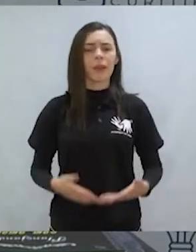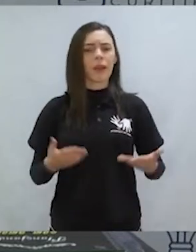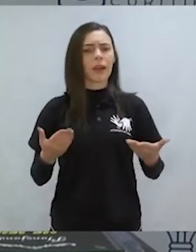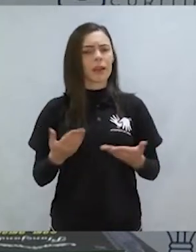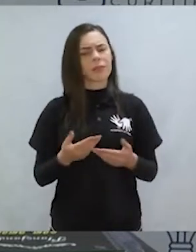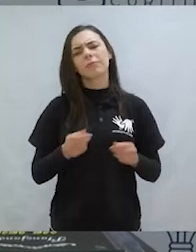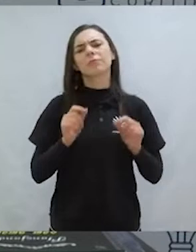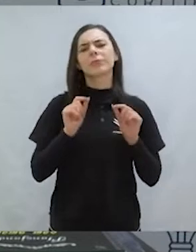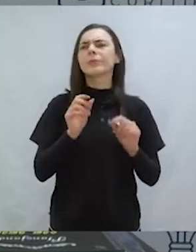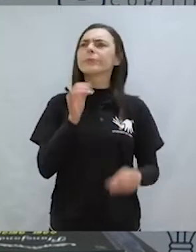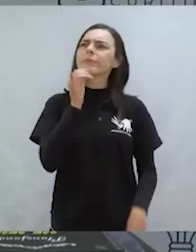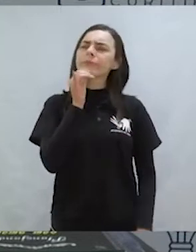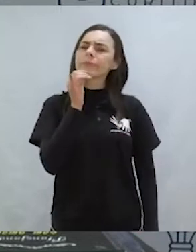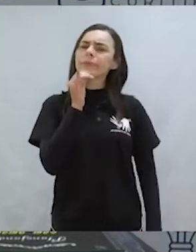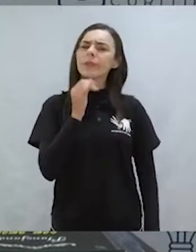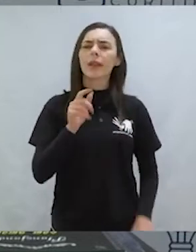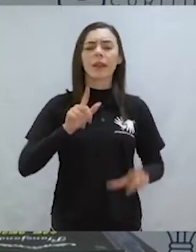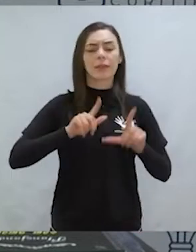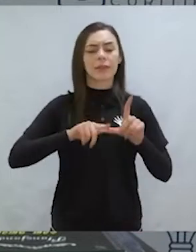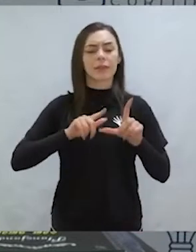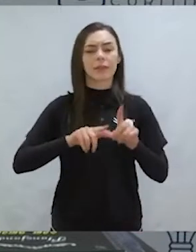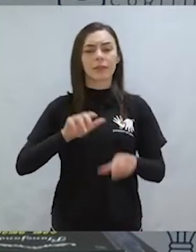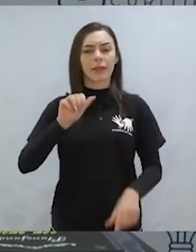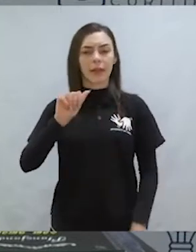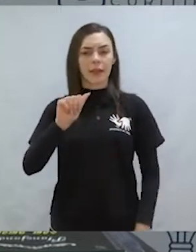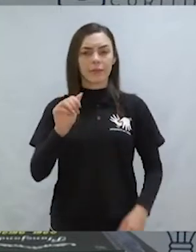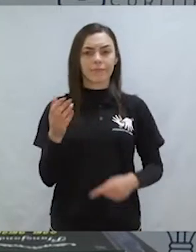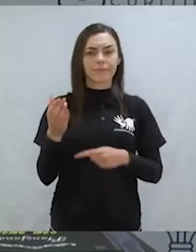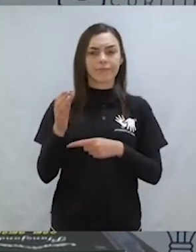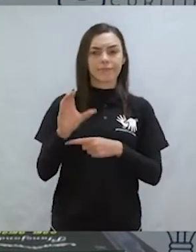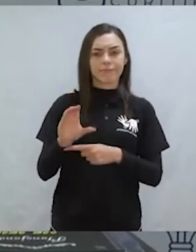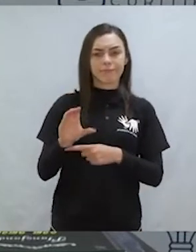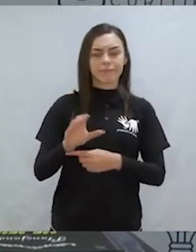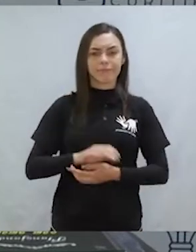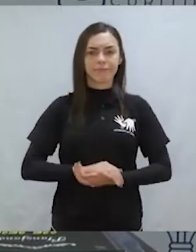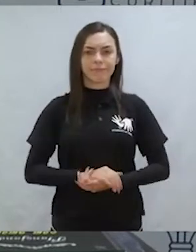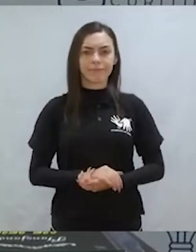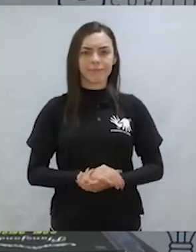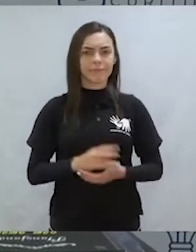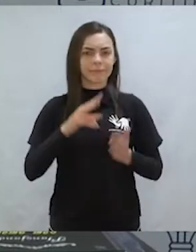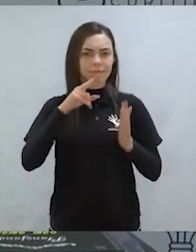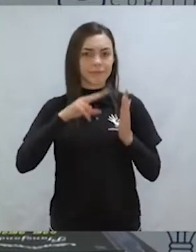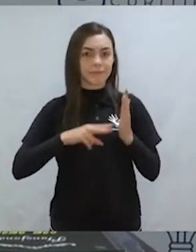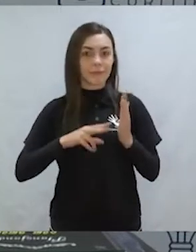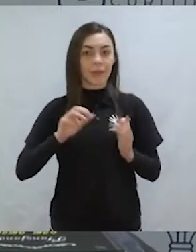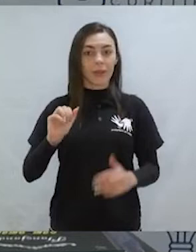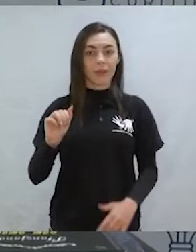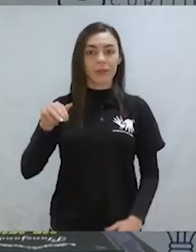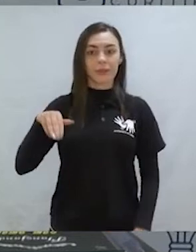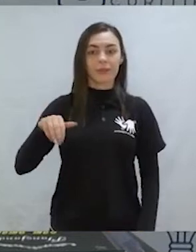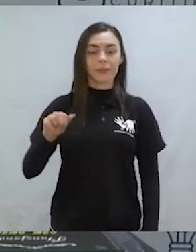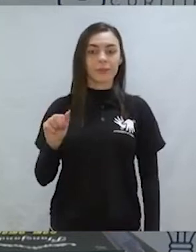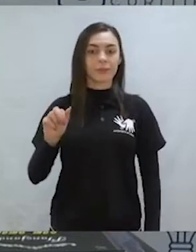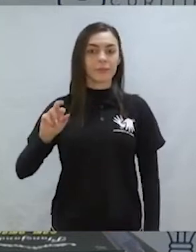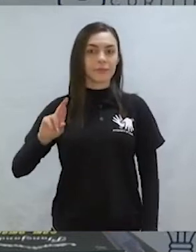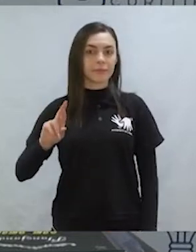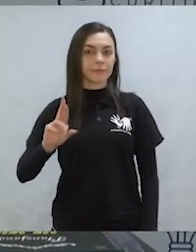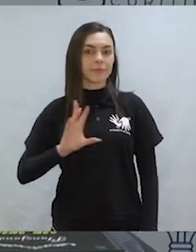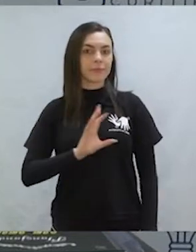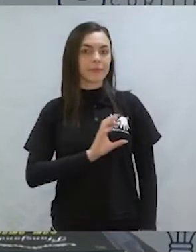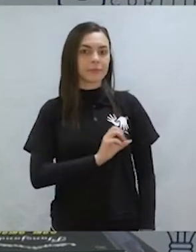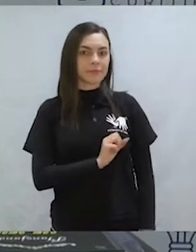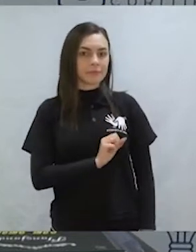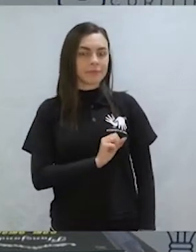E se eu coloco aqui a letrinha A? Vamos ler? A-mar.